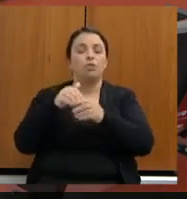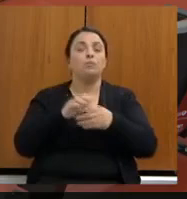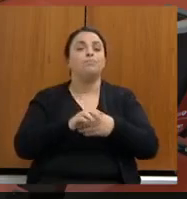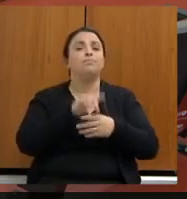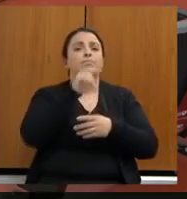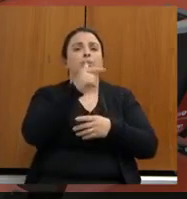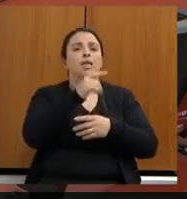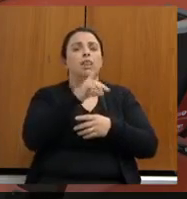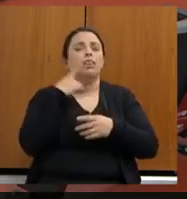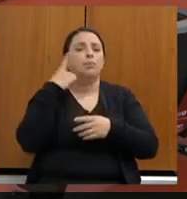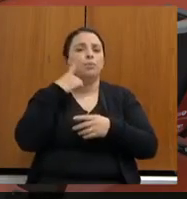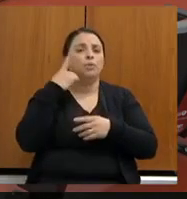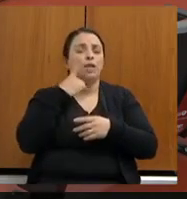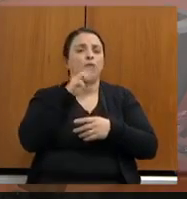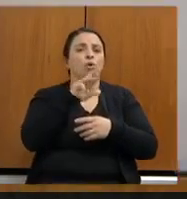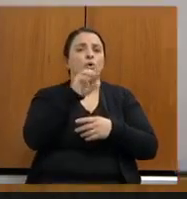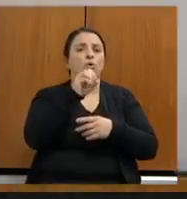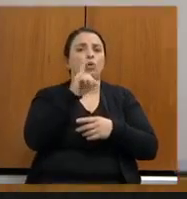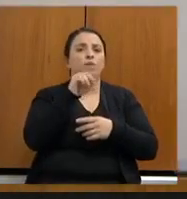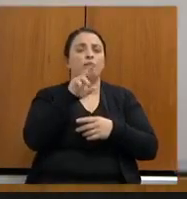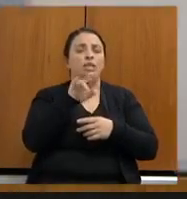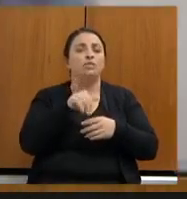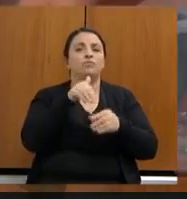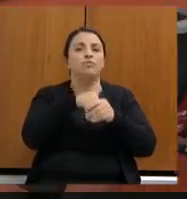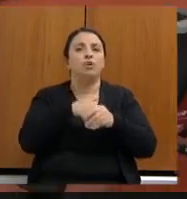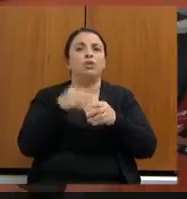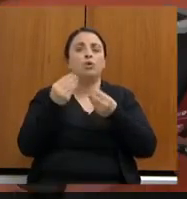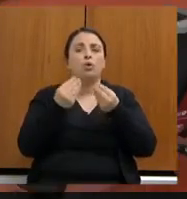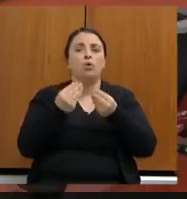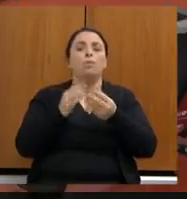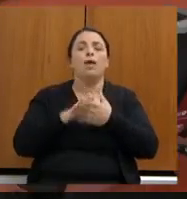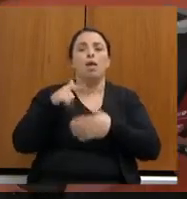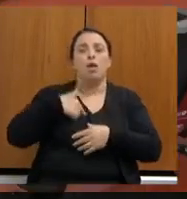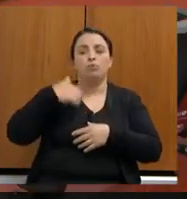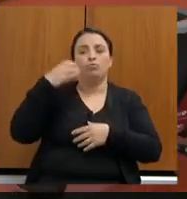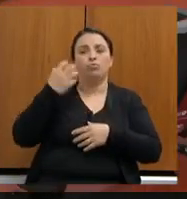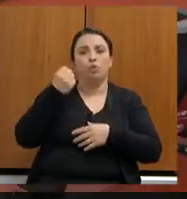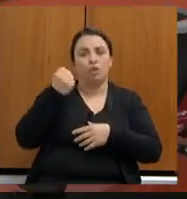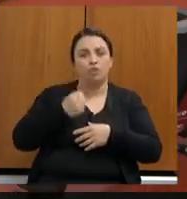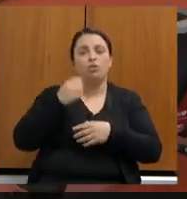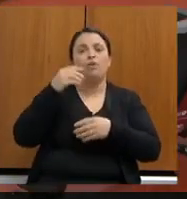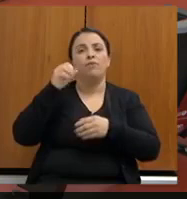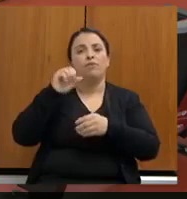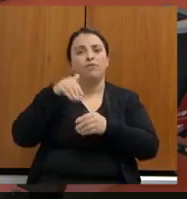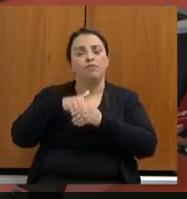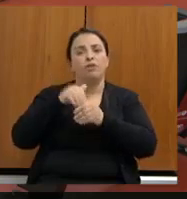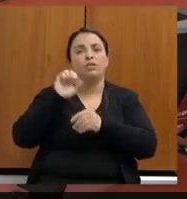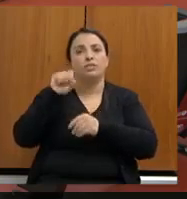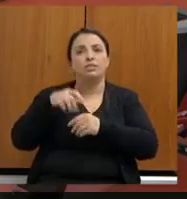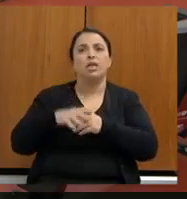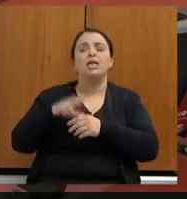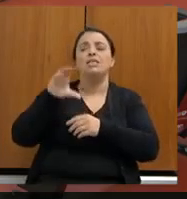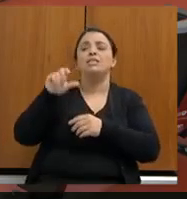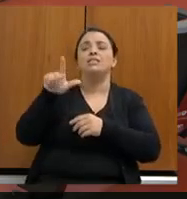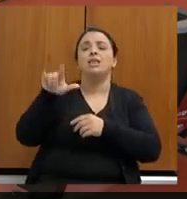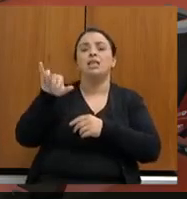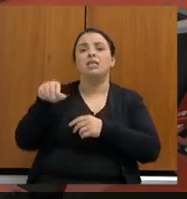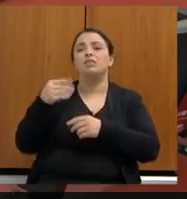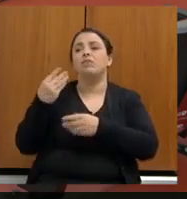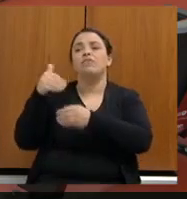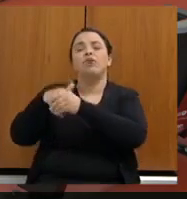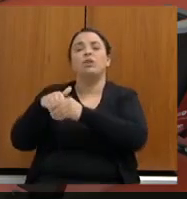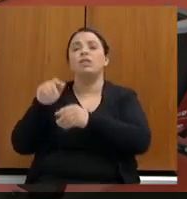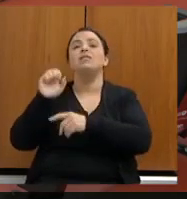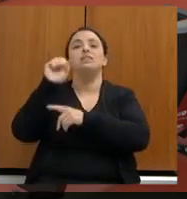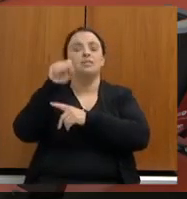como vota o deputado sargento Rodrigues faltou se seu presidente Deputado João Leite volta assim como volta a deputada celise laviola